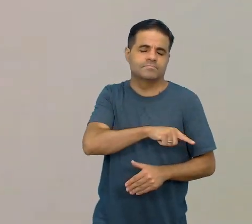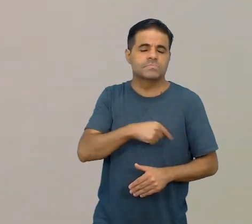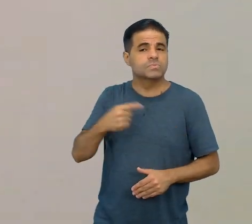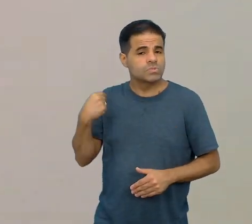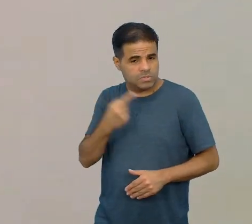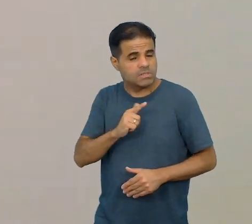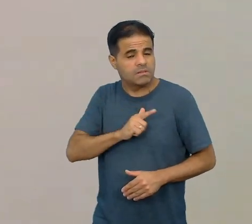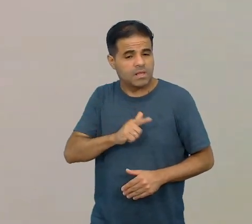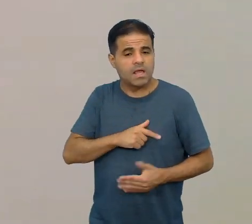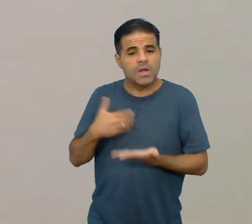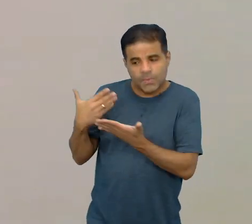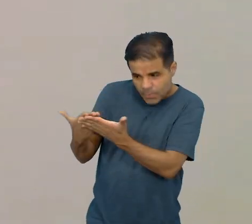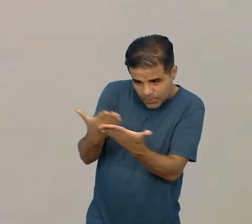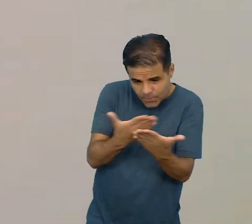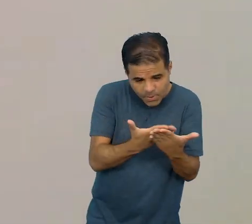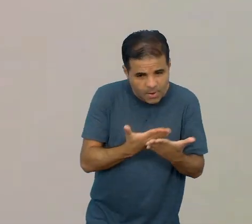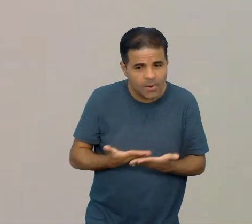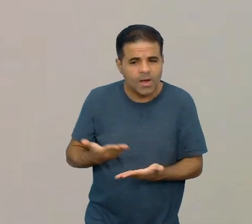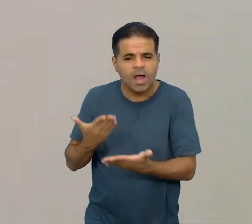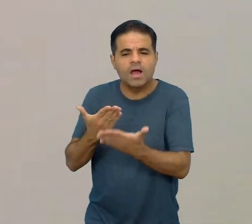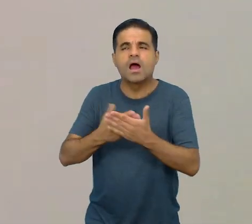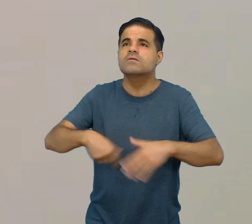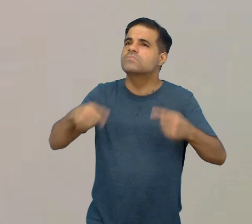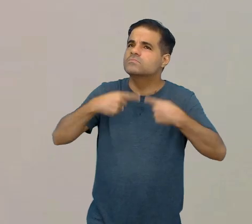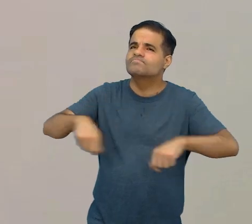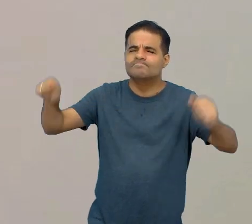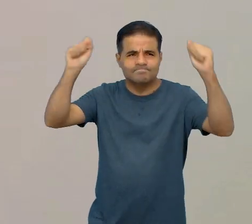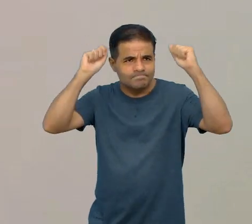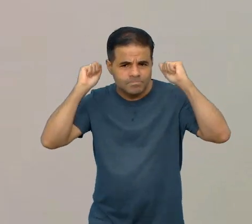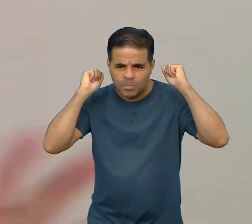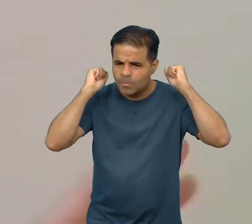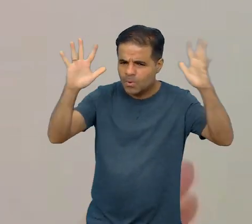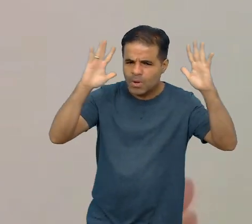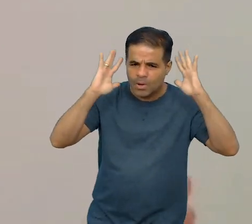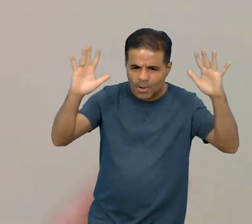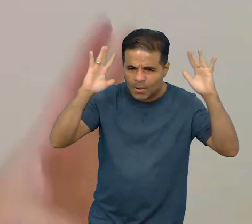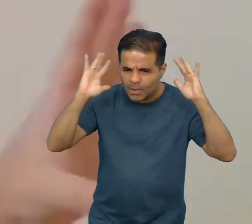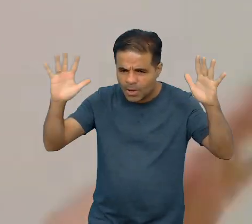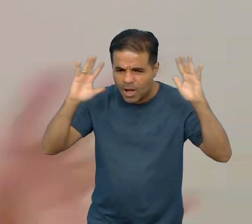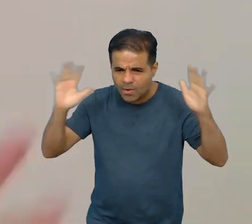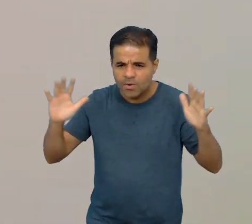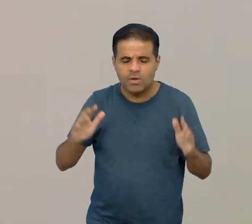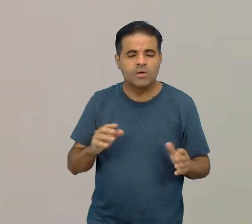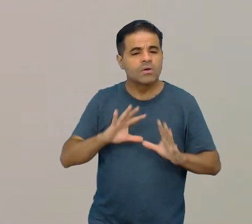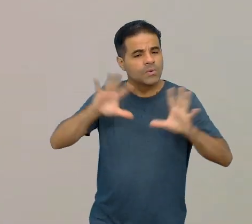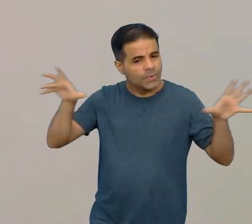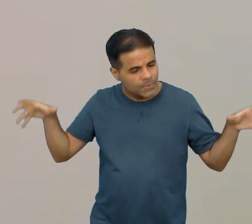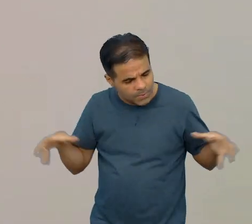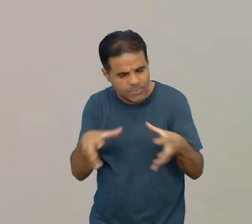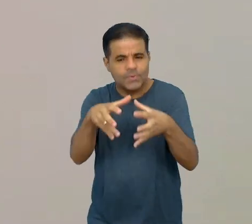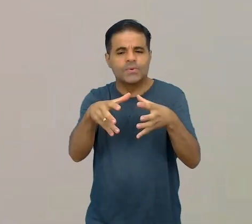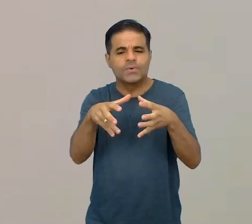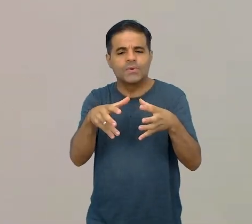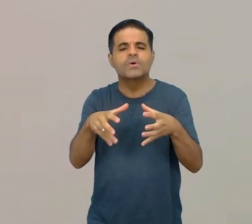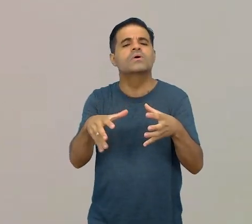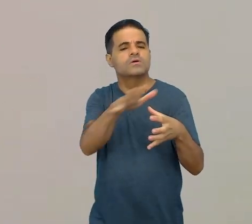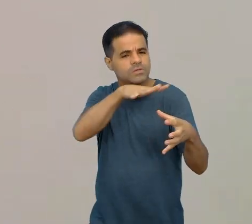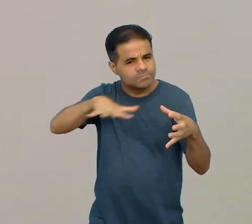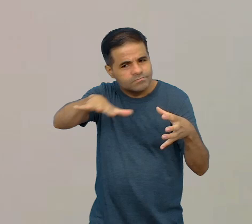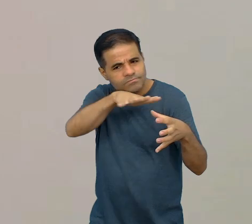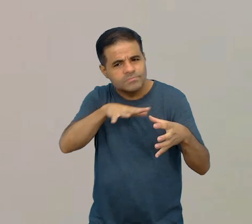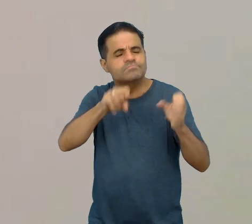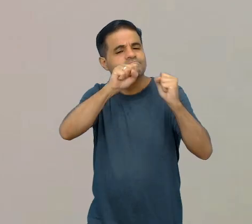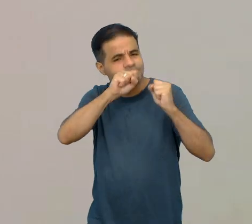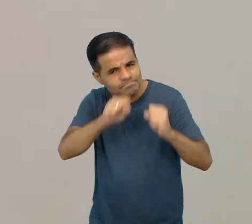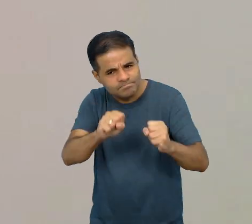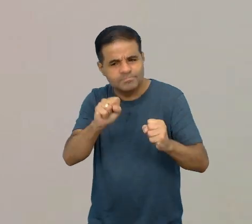tem um momento de estudo, e aí pensando ali como é coletivo, do quanto que nós